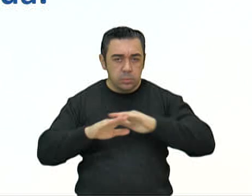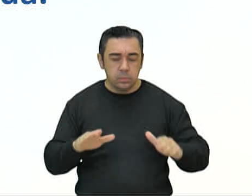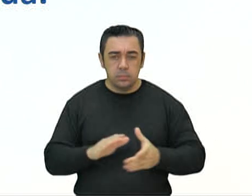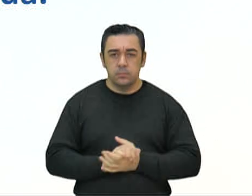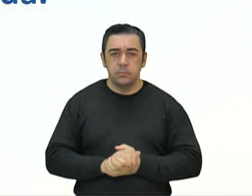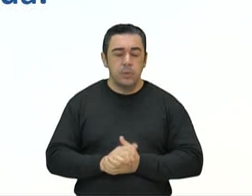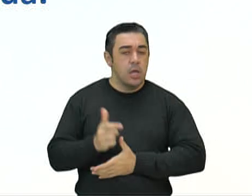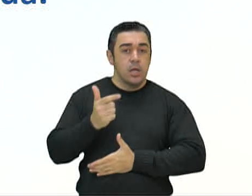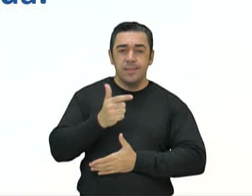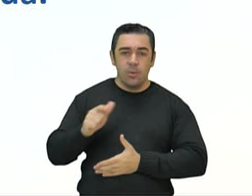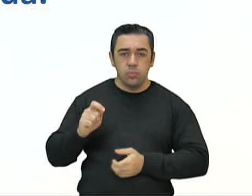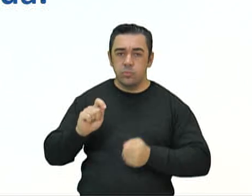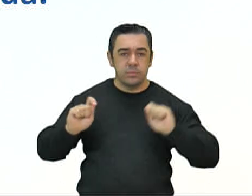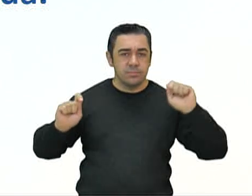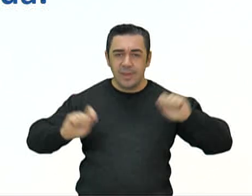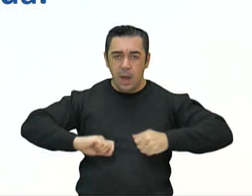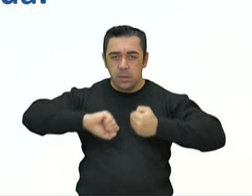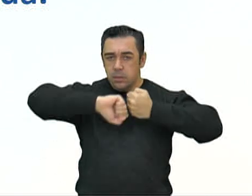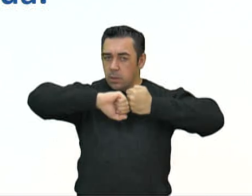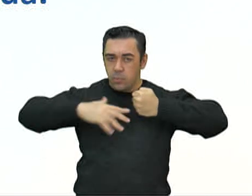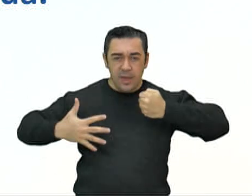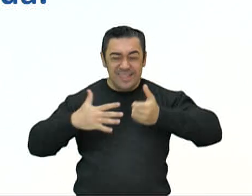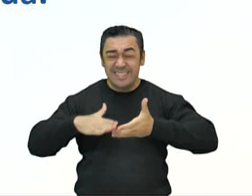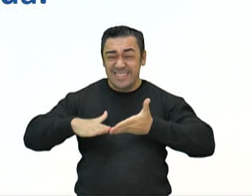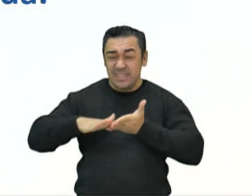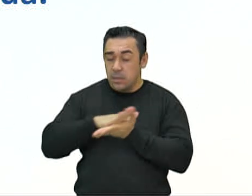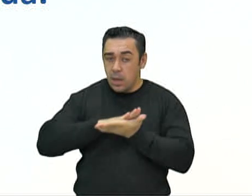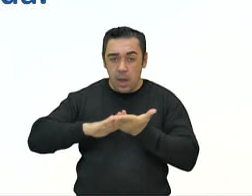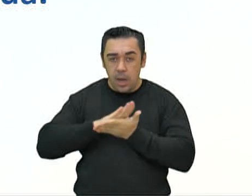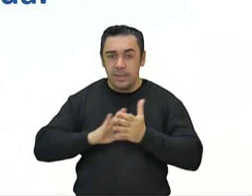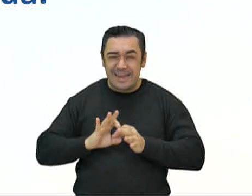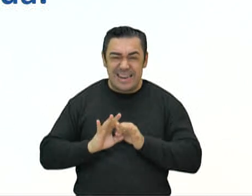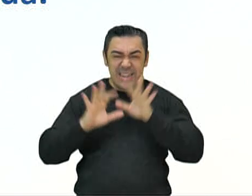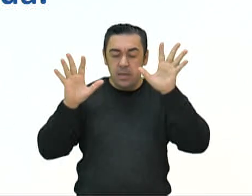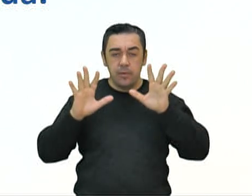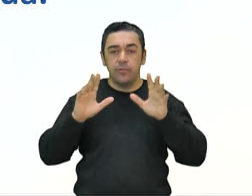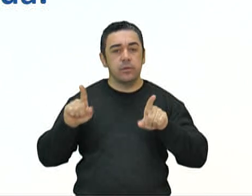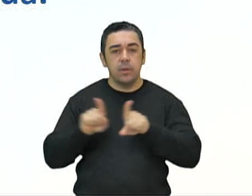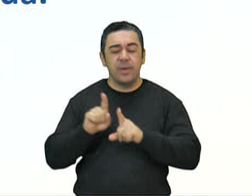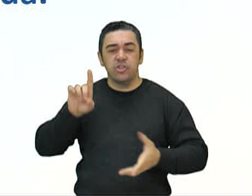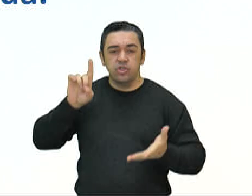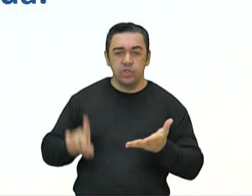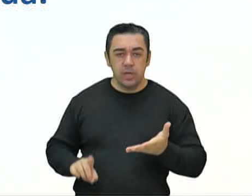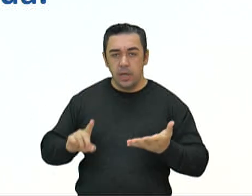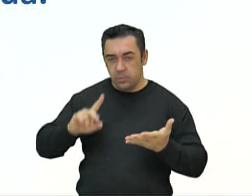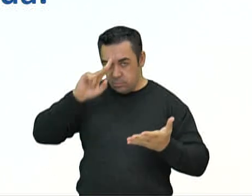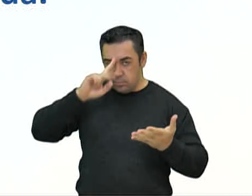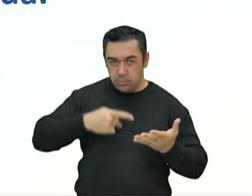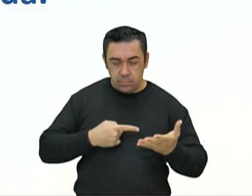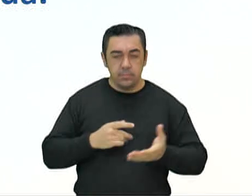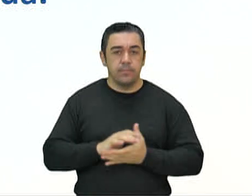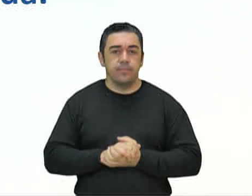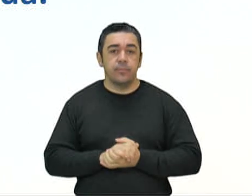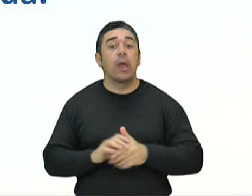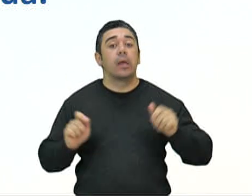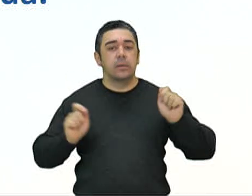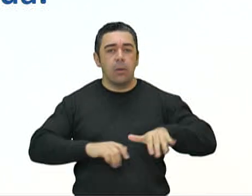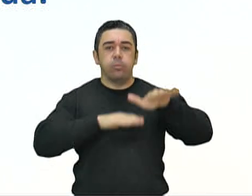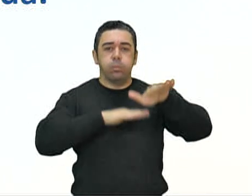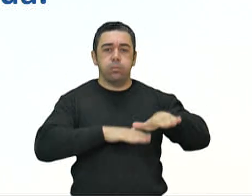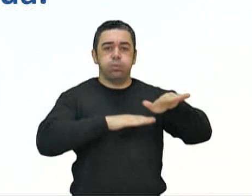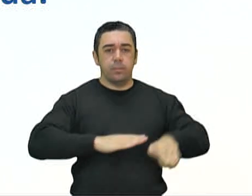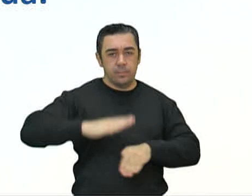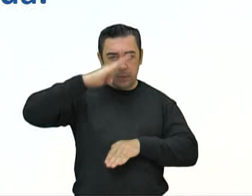existe espaço para democracia, nem espaço para direitos individuais. O uso da força militar e